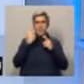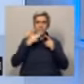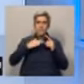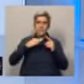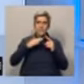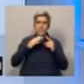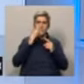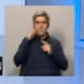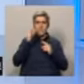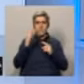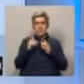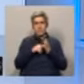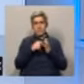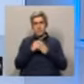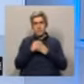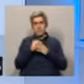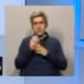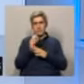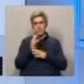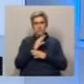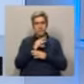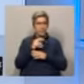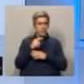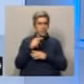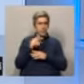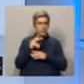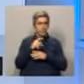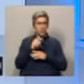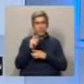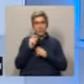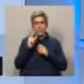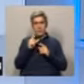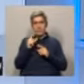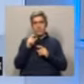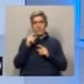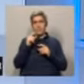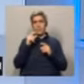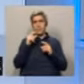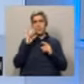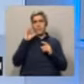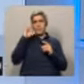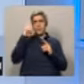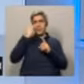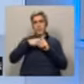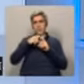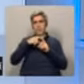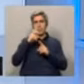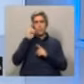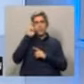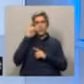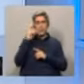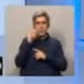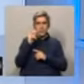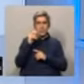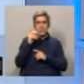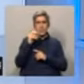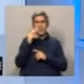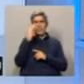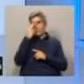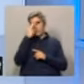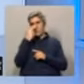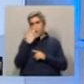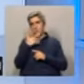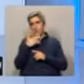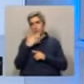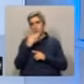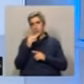na zona litoral, mas sempre ao oeste do sistema Monte Junto à Estrela. Quanto às temperaturas, Porto Alegre 13, Castelo Branco chegará aos 12, Lisboa hoje